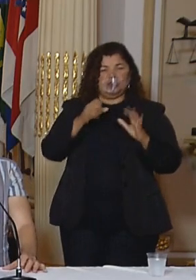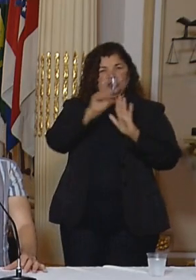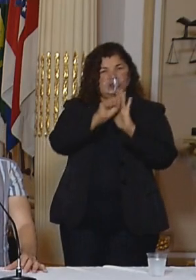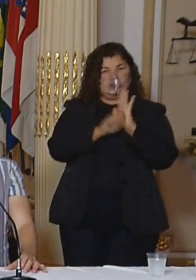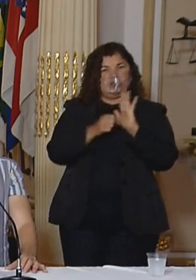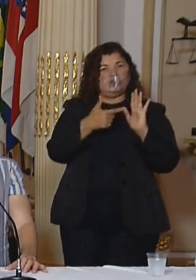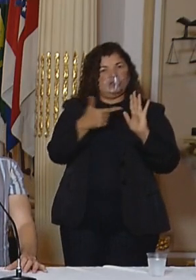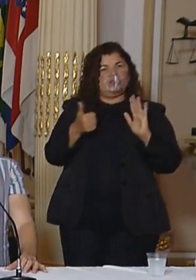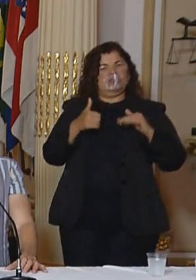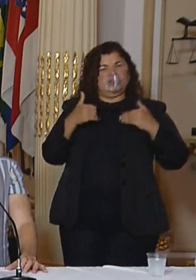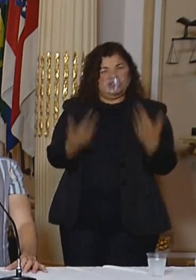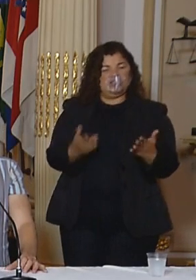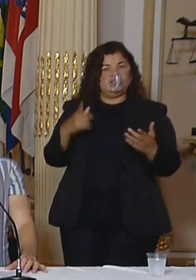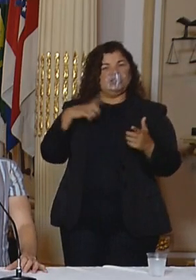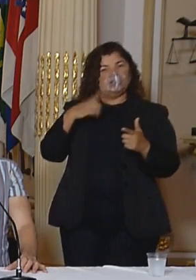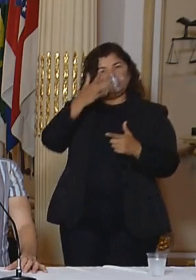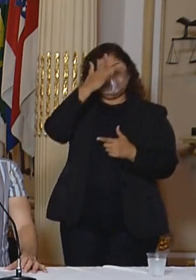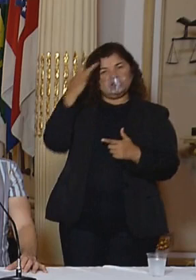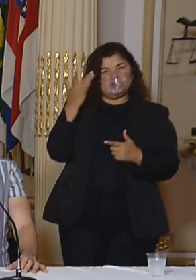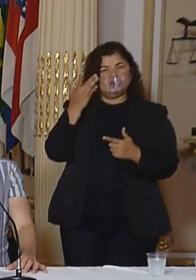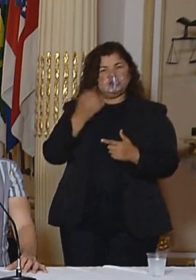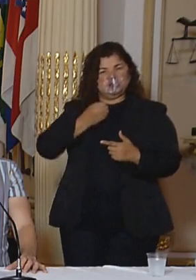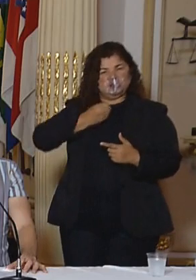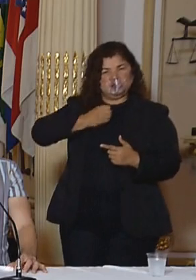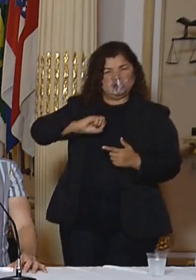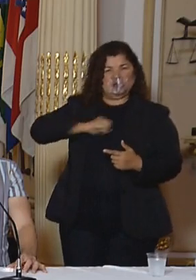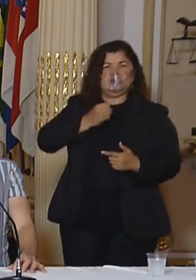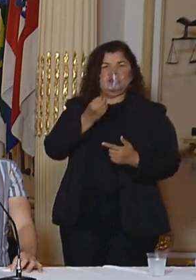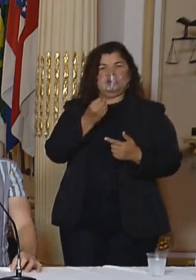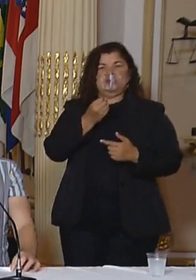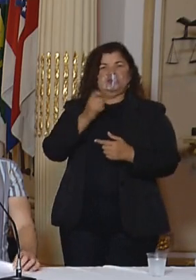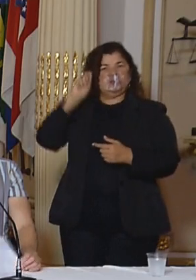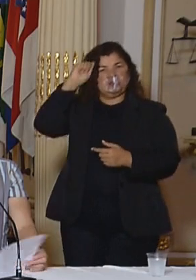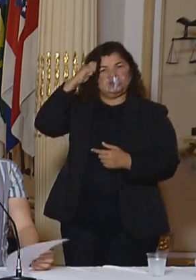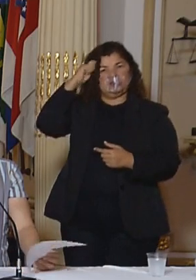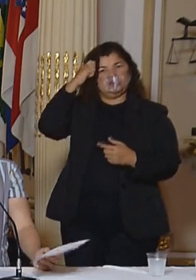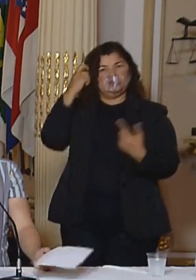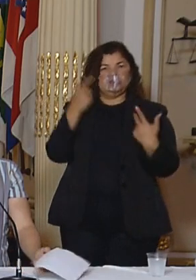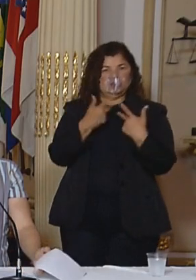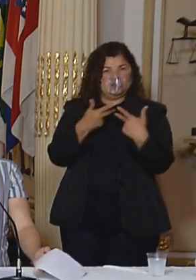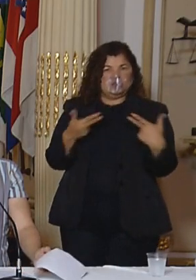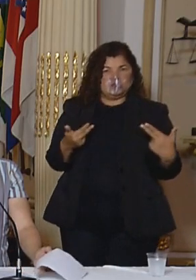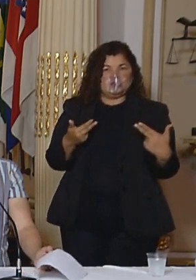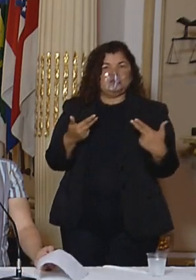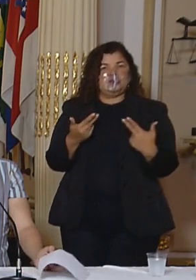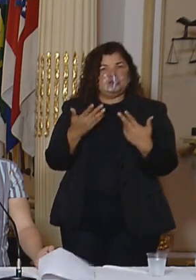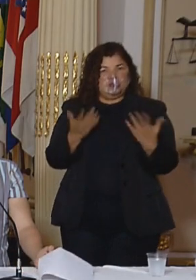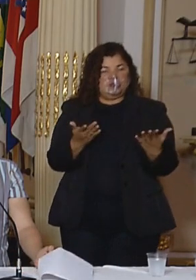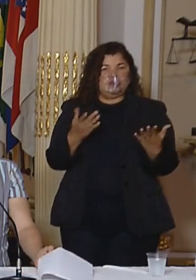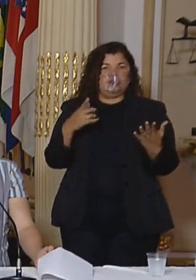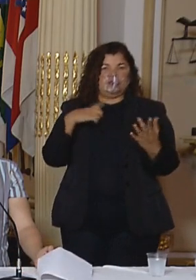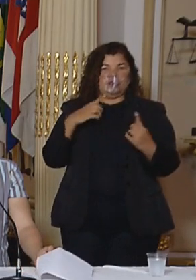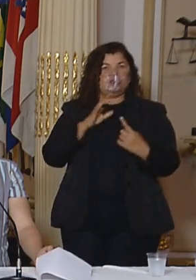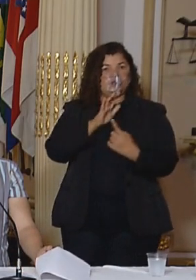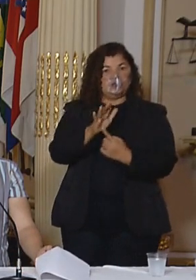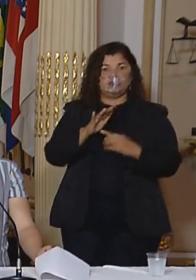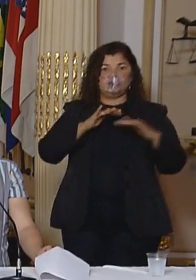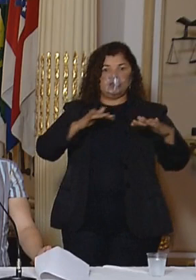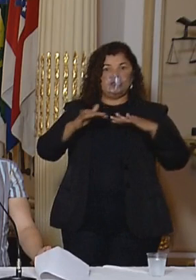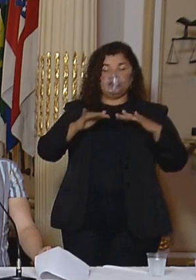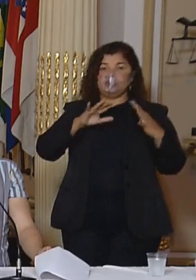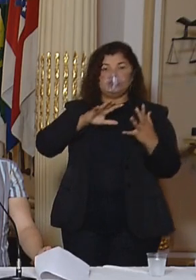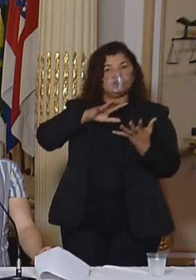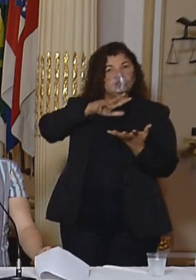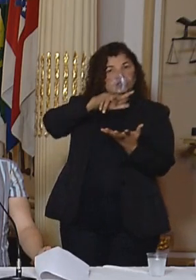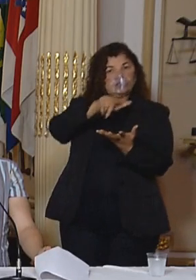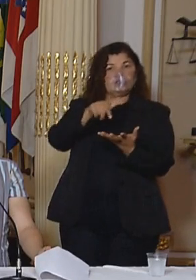XXI a gente ainda veja a situação como vimos nesses dias, gerando um movimento internacional